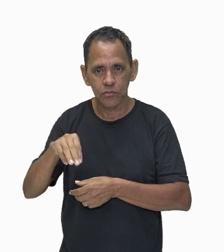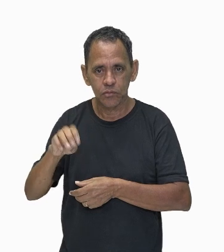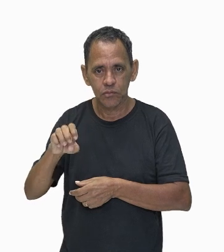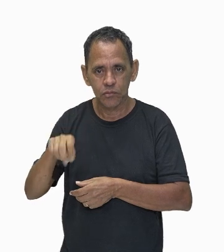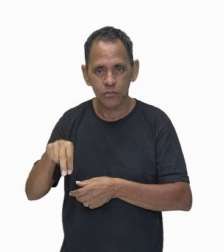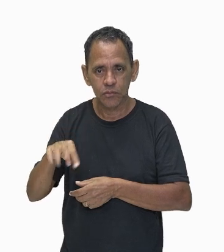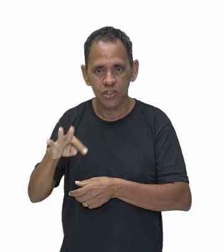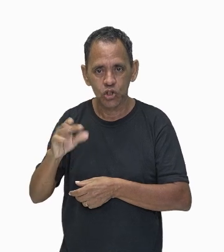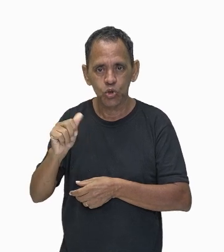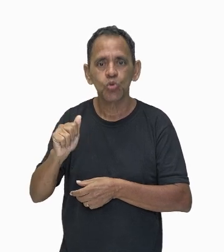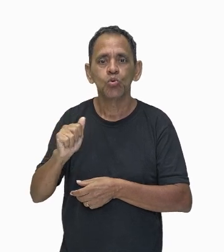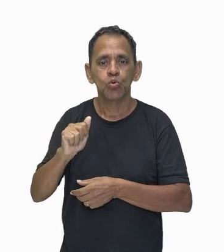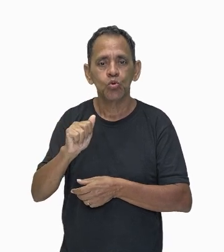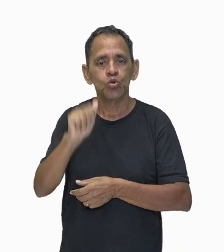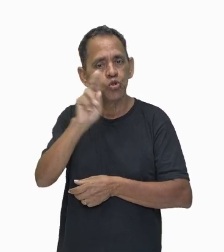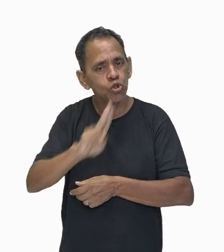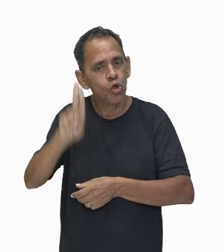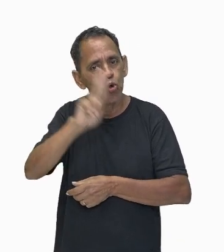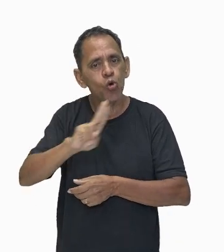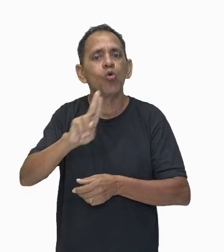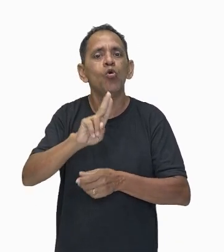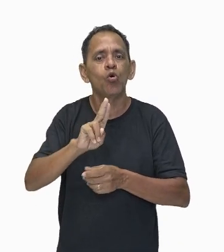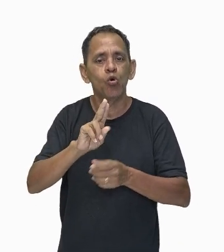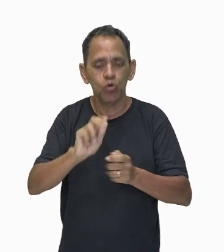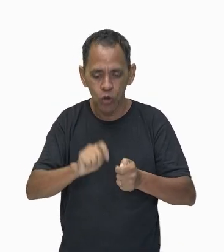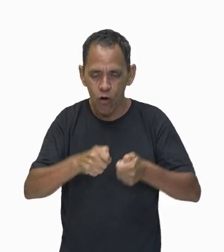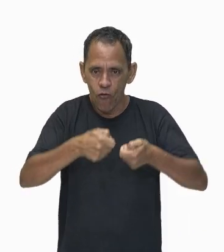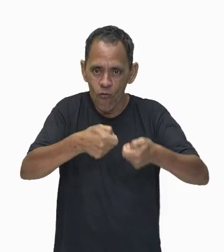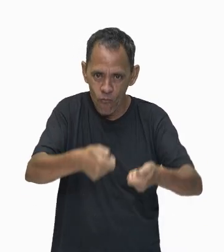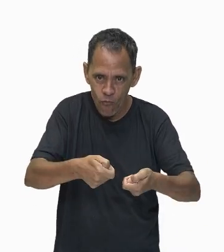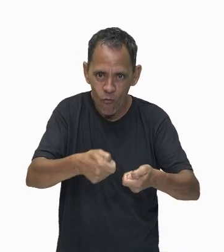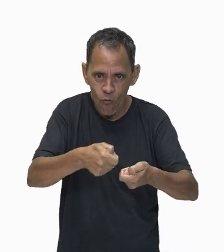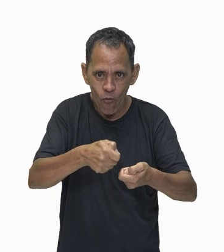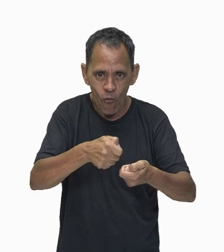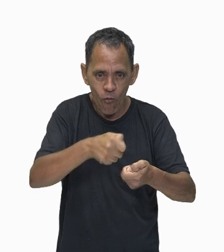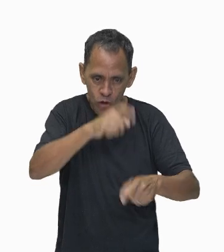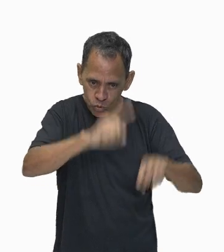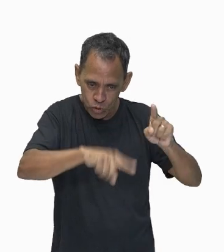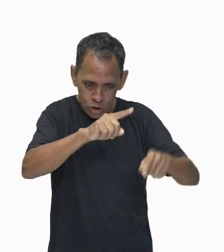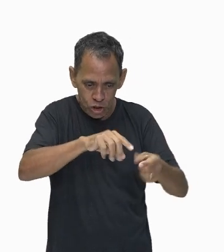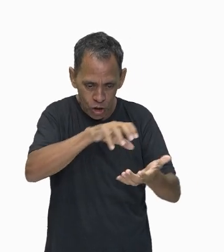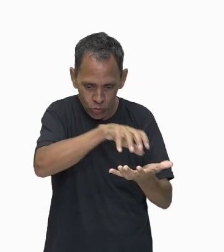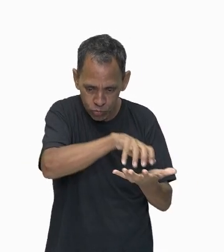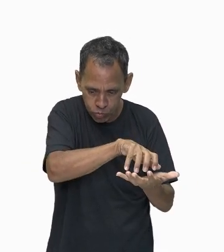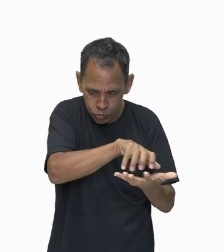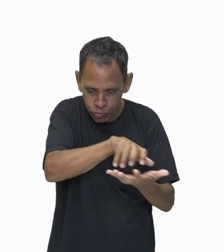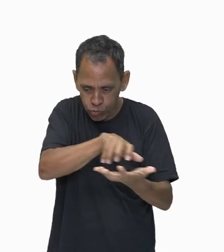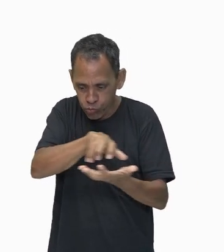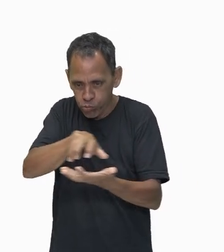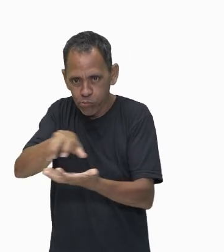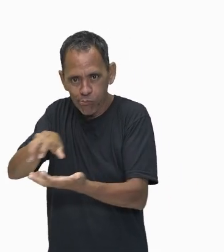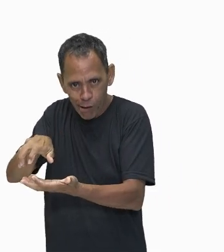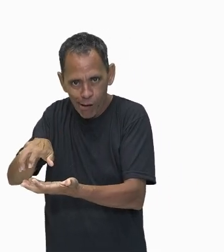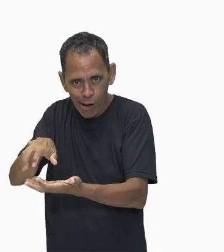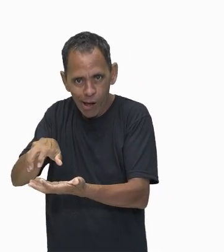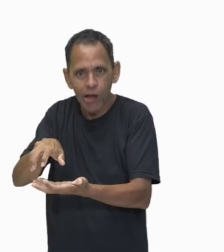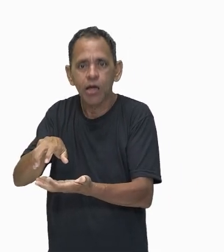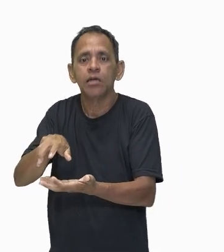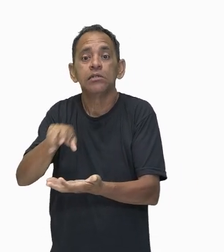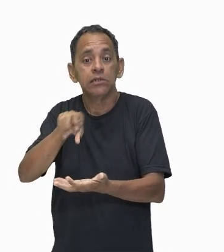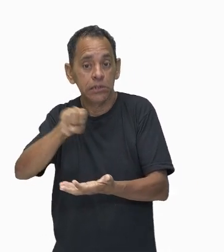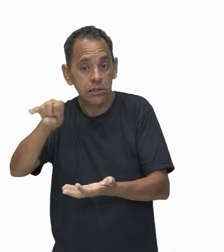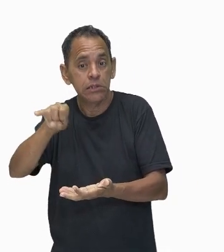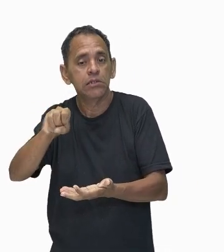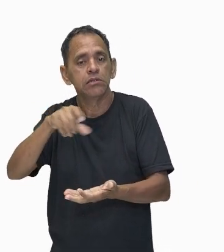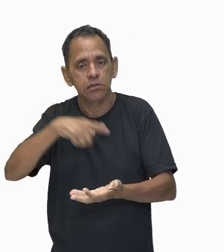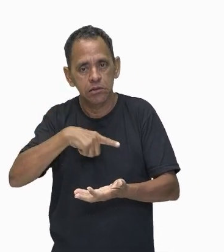em um determinado corpo. Se esse corpo se desloca uma certa distância, então aí eu vou dizer que